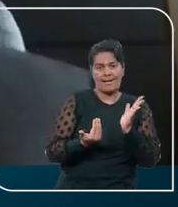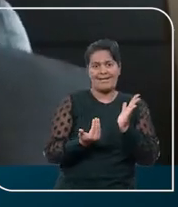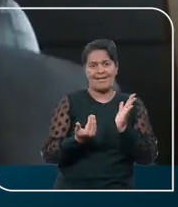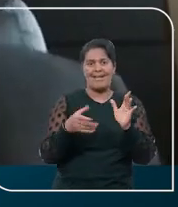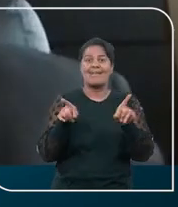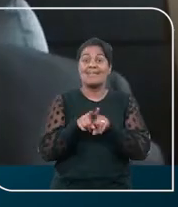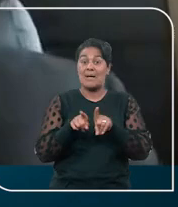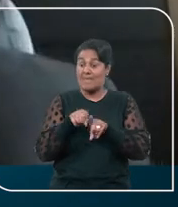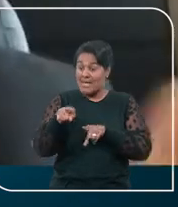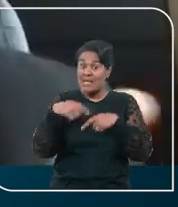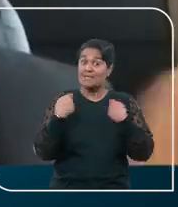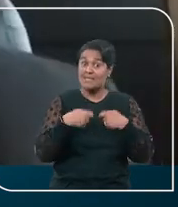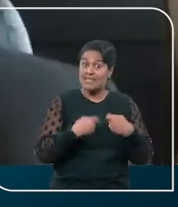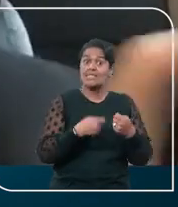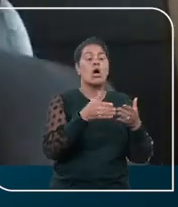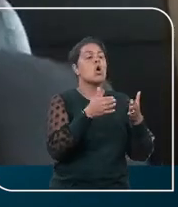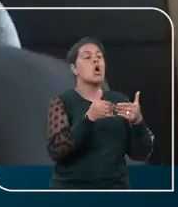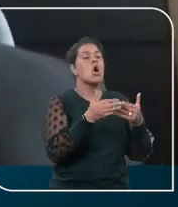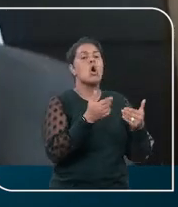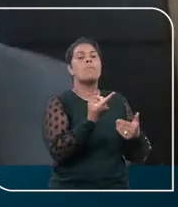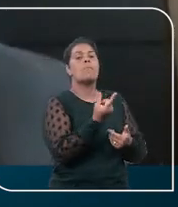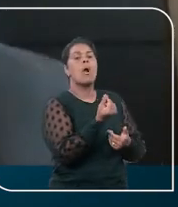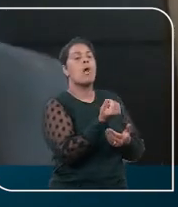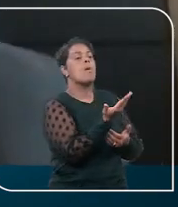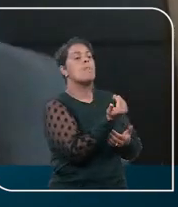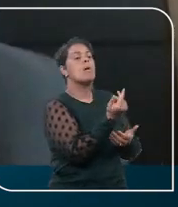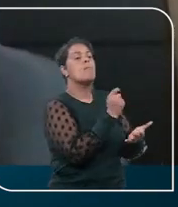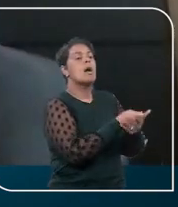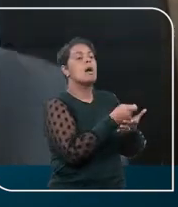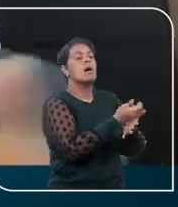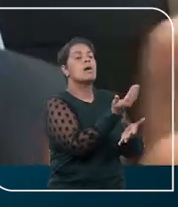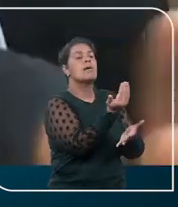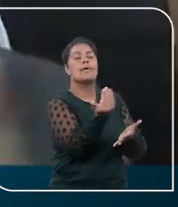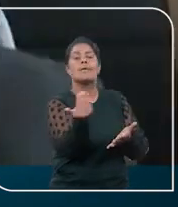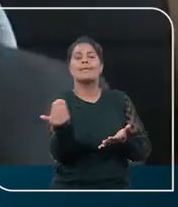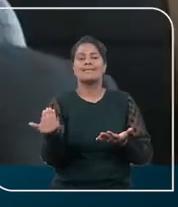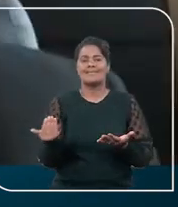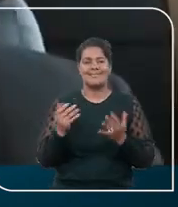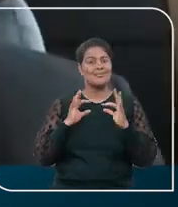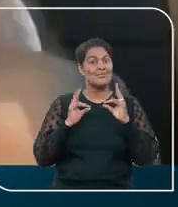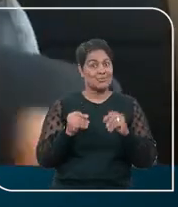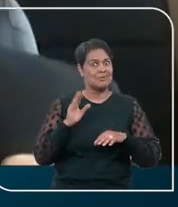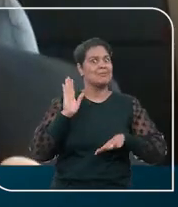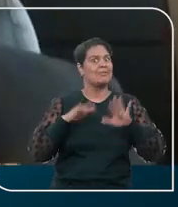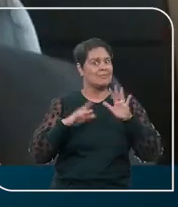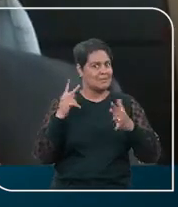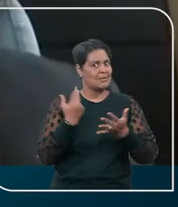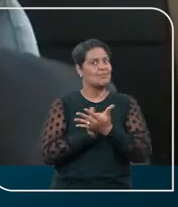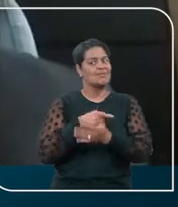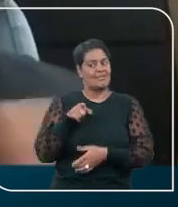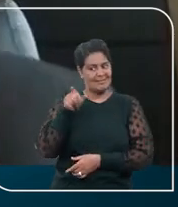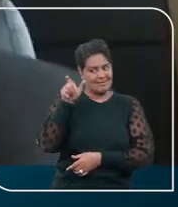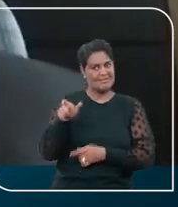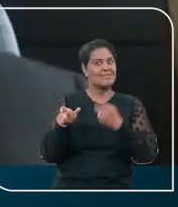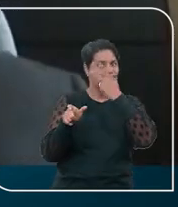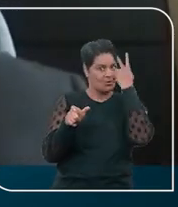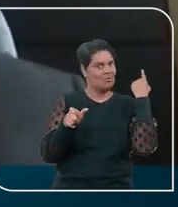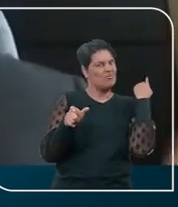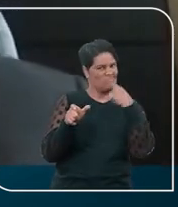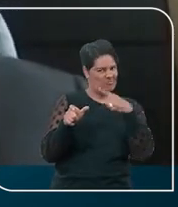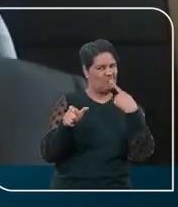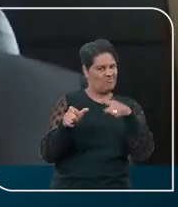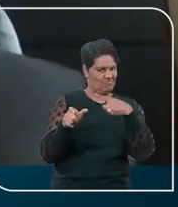as suas contribuições, veja que fonte, né, de permanente inimizade, o síndico cobrar do condômino que paga a sua